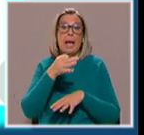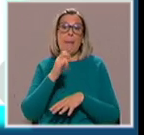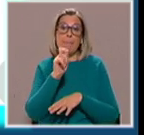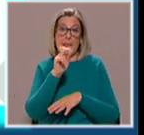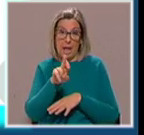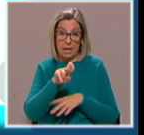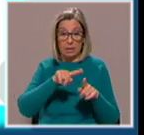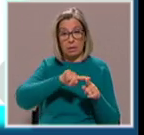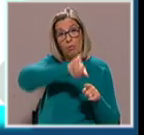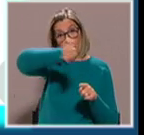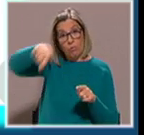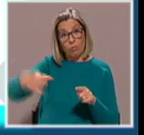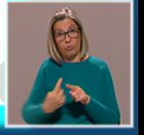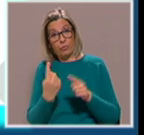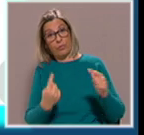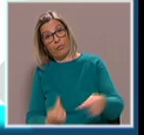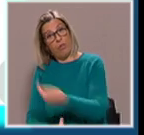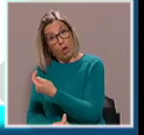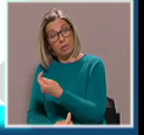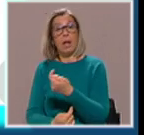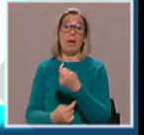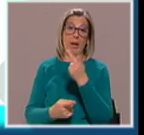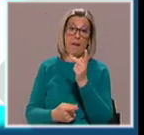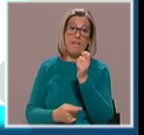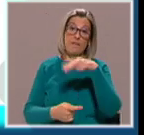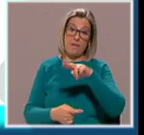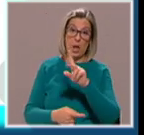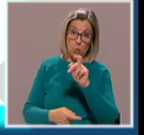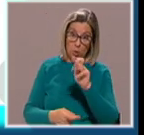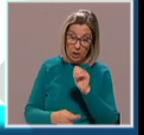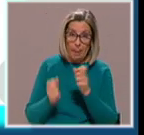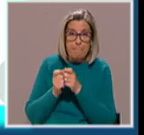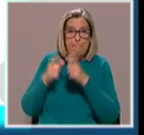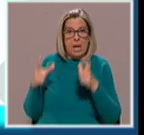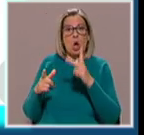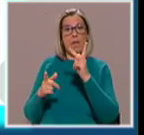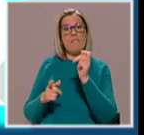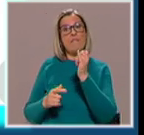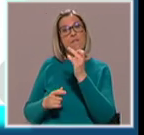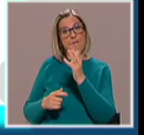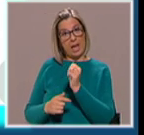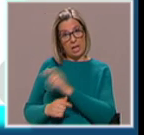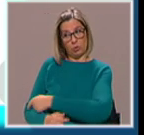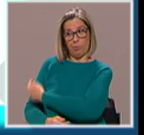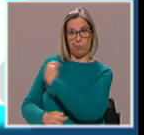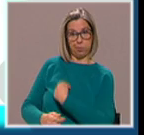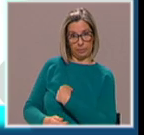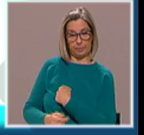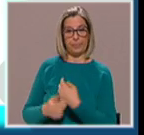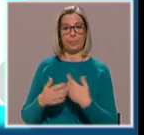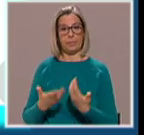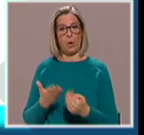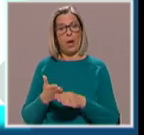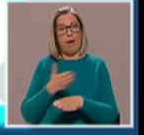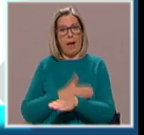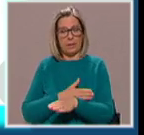ver então que características e funções é que terá cada um destes tipos de vasos sanguíneos. Vamos começar pelas artérias. Antes